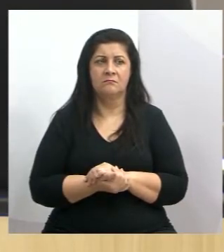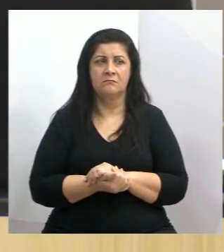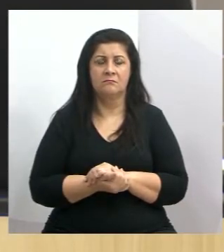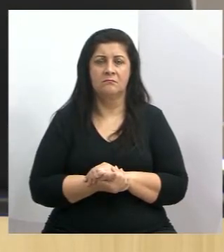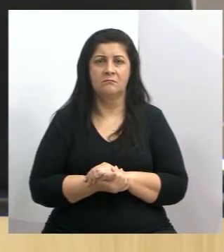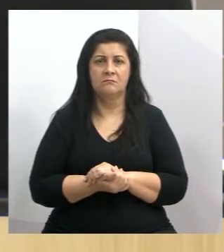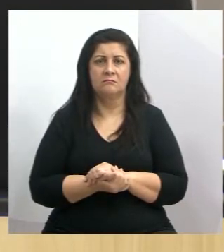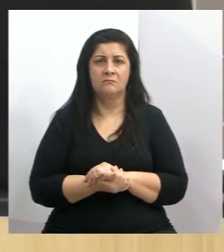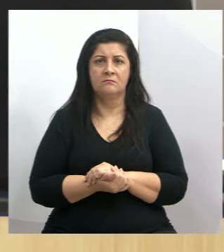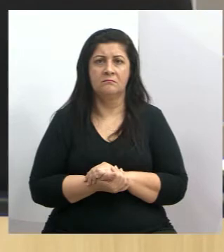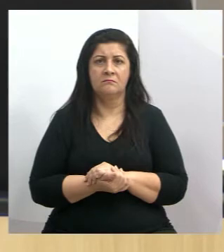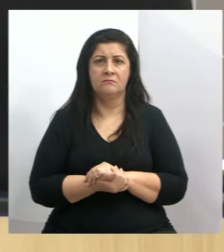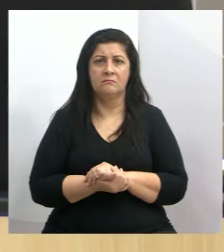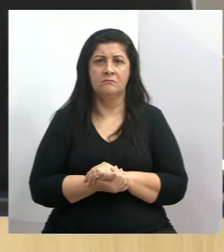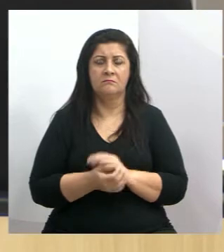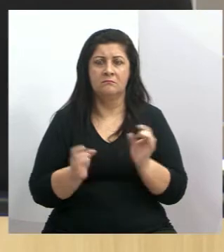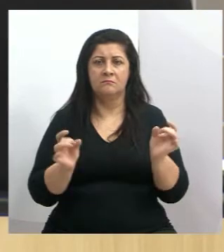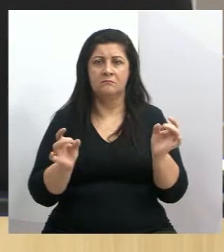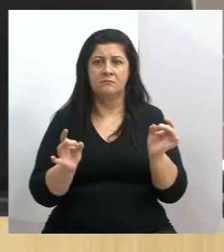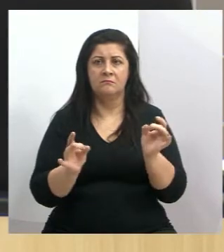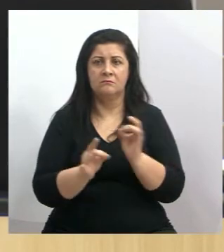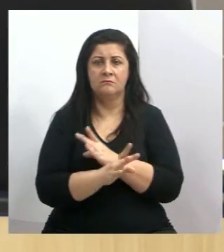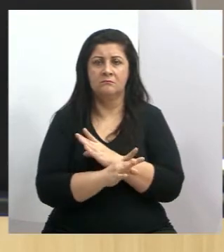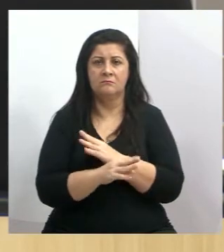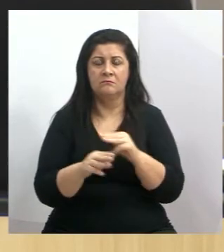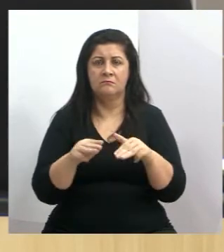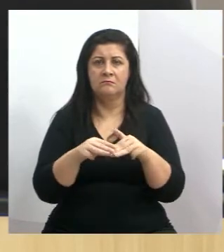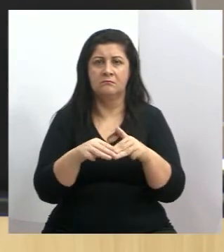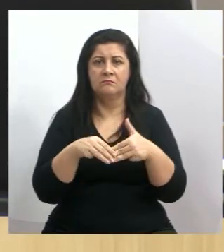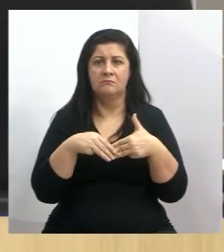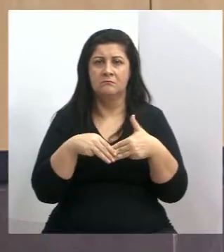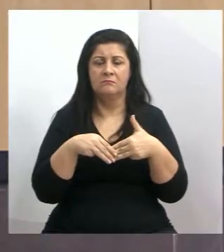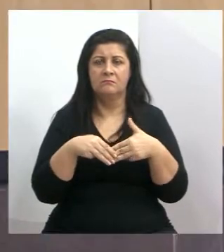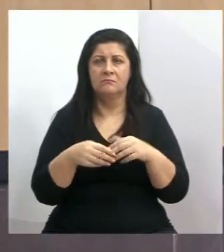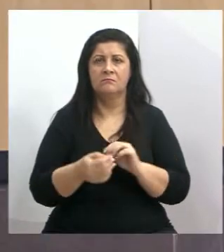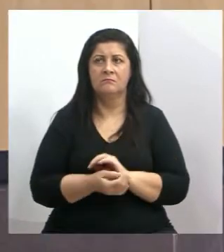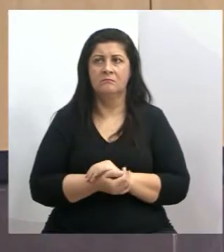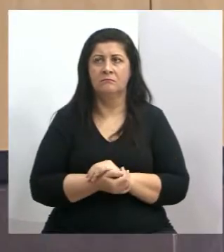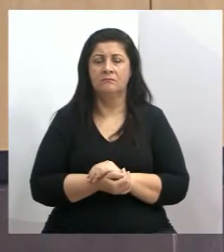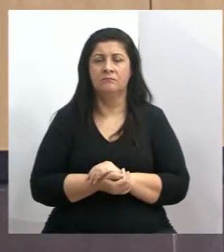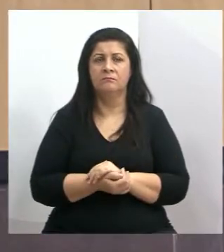nós não temos mais emoções